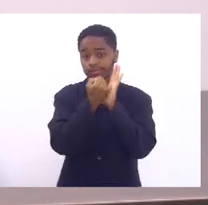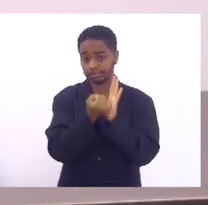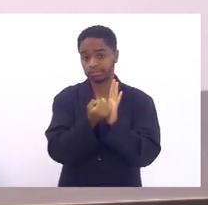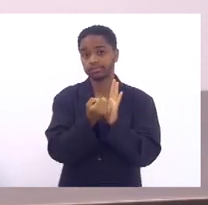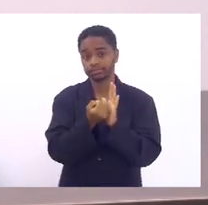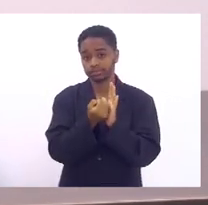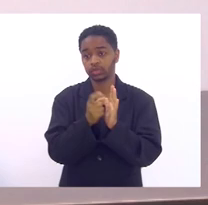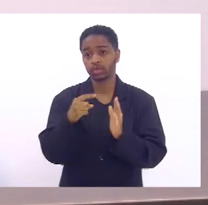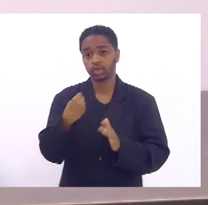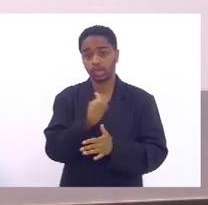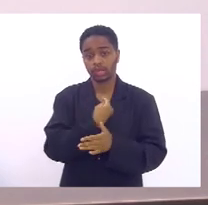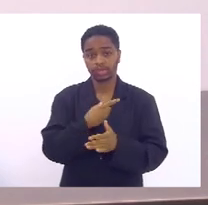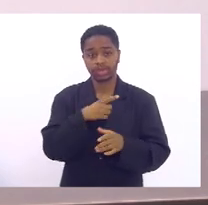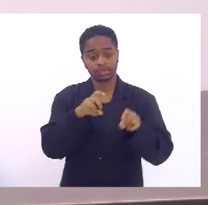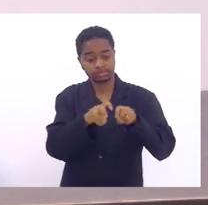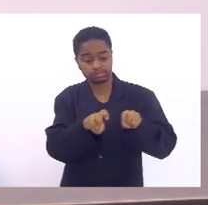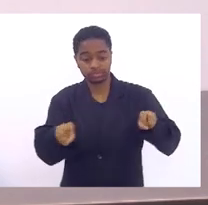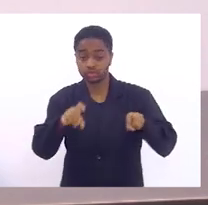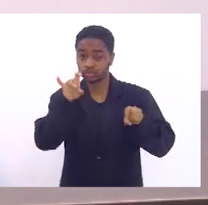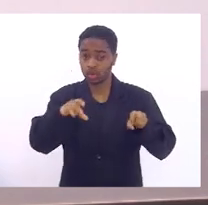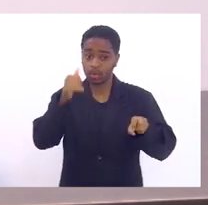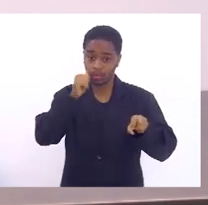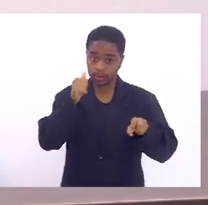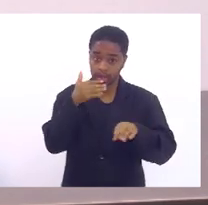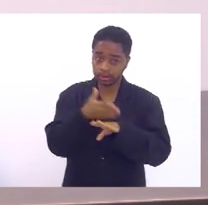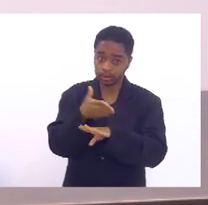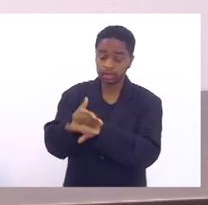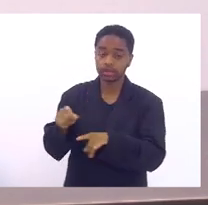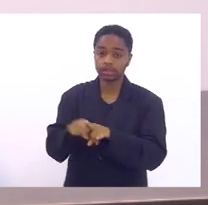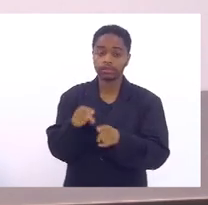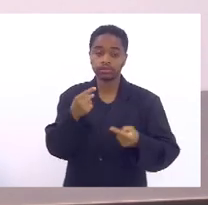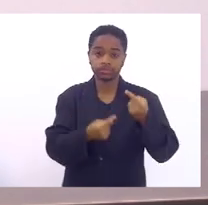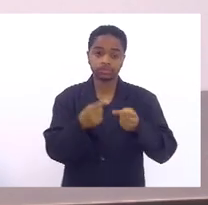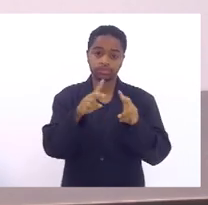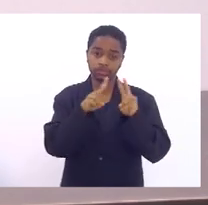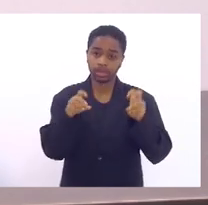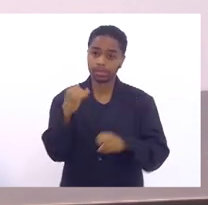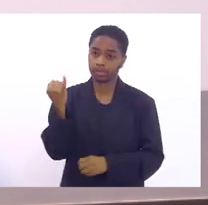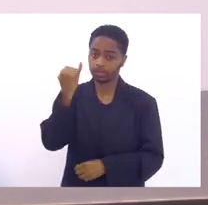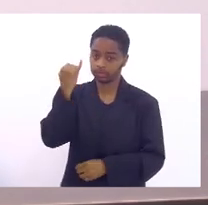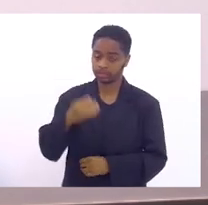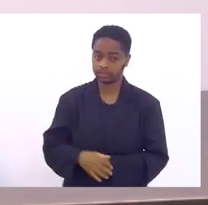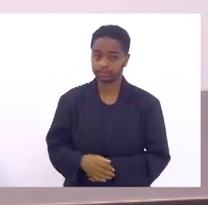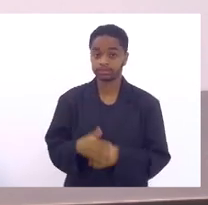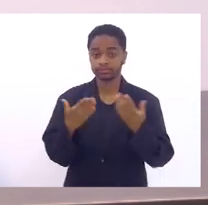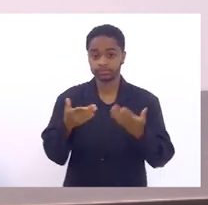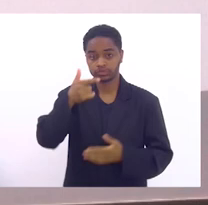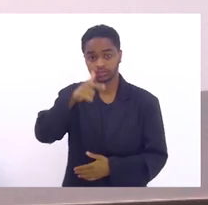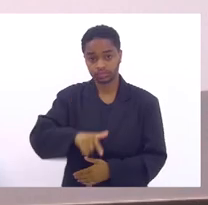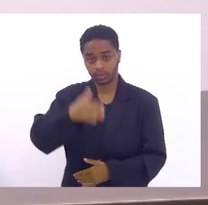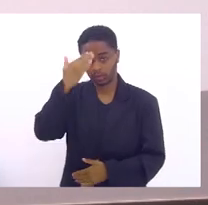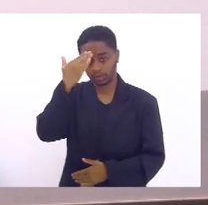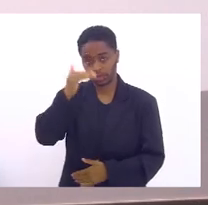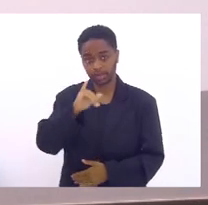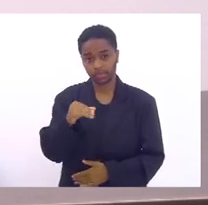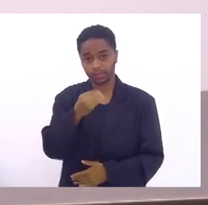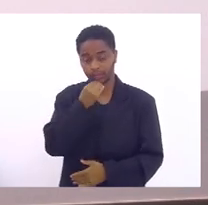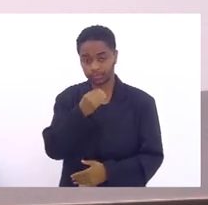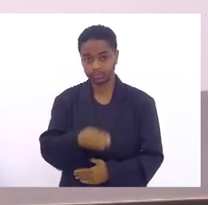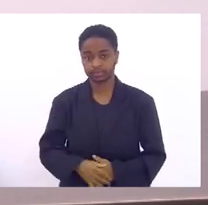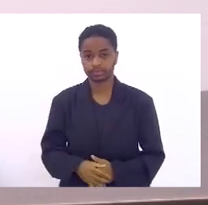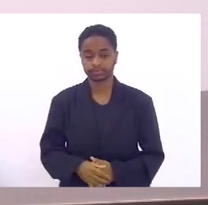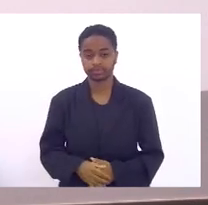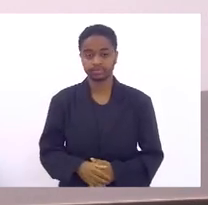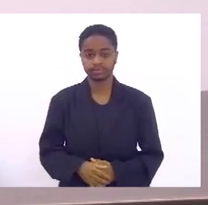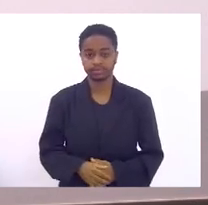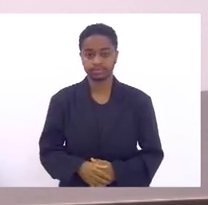né numa bancada só de mulheres eh trazendo temas tão importantes para debate né então mais uma vez obrigada por essa oportunidade uhum